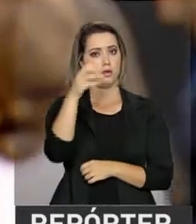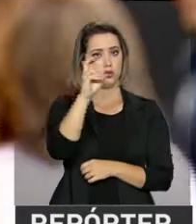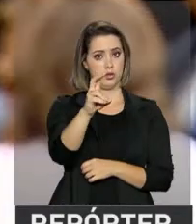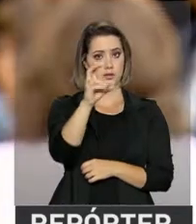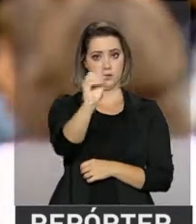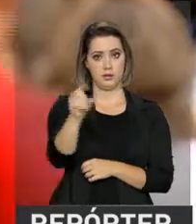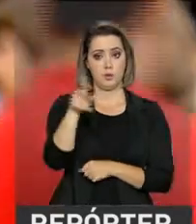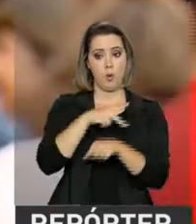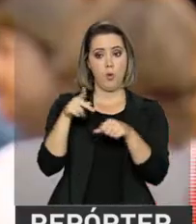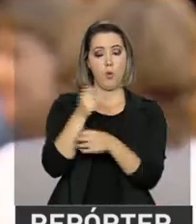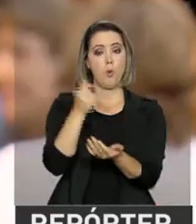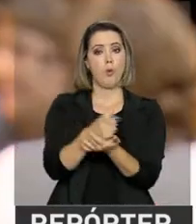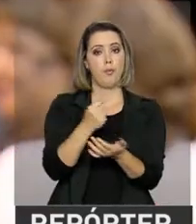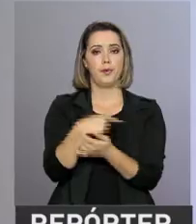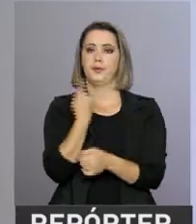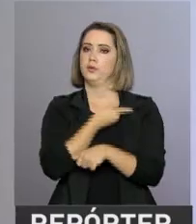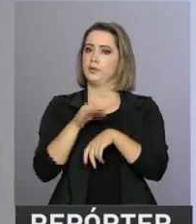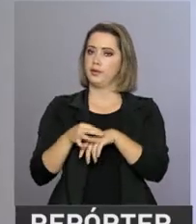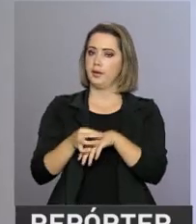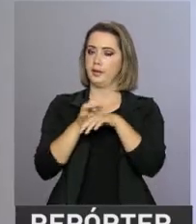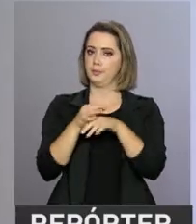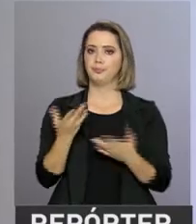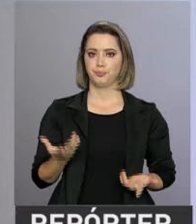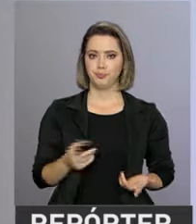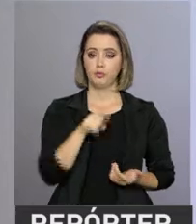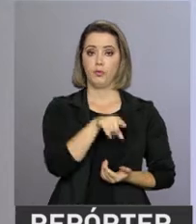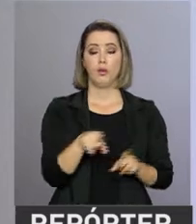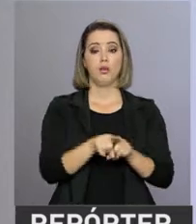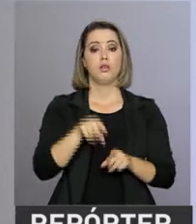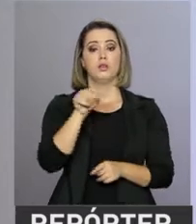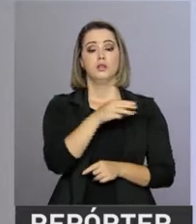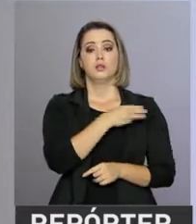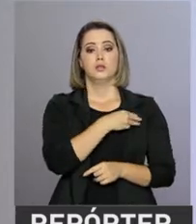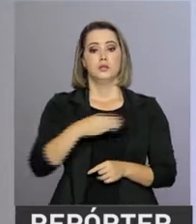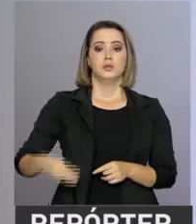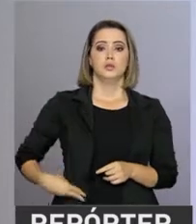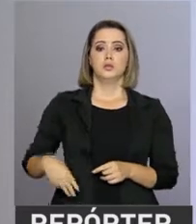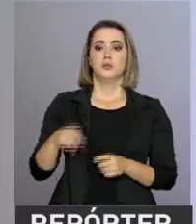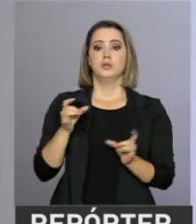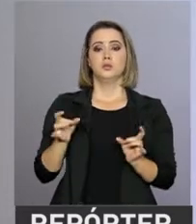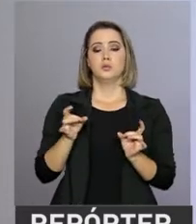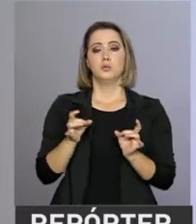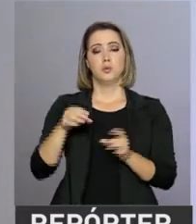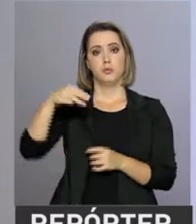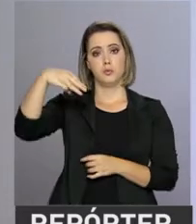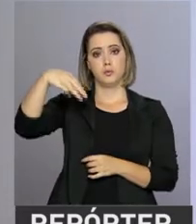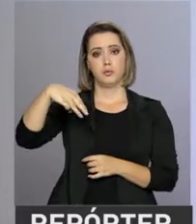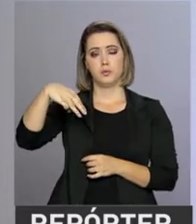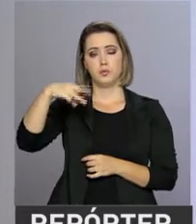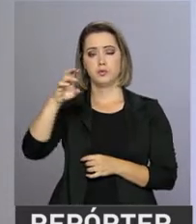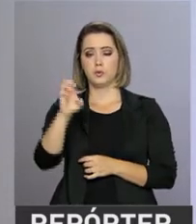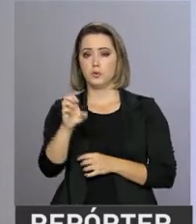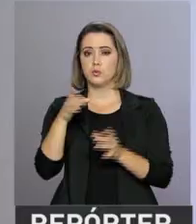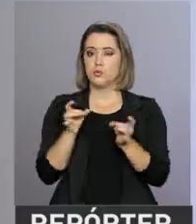nações compram proteína animal brasileira. O ministro da Indústria, Comércio Exterior e Serviços lembrou que um percentual mínimo